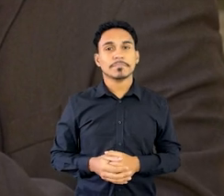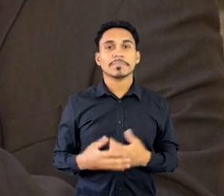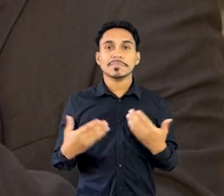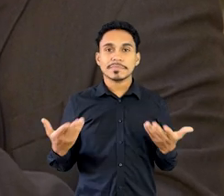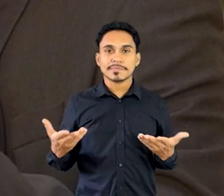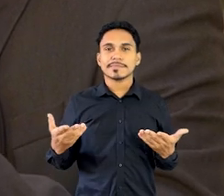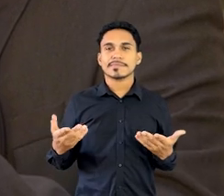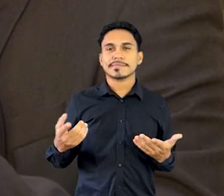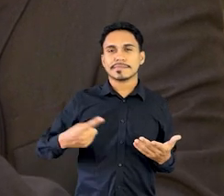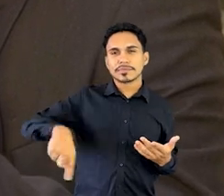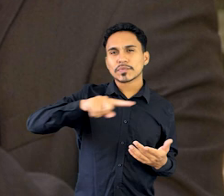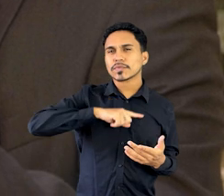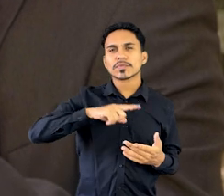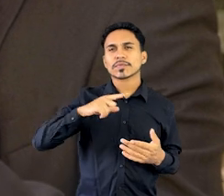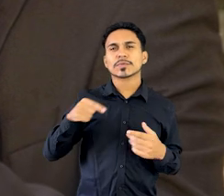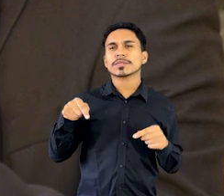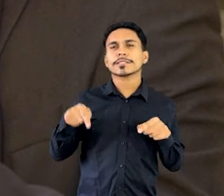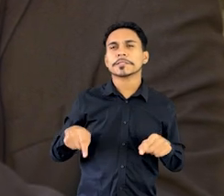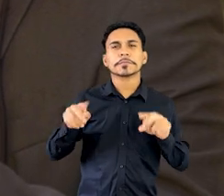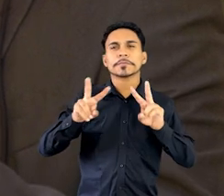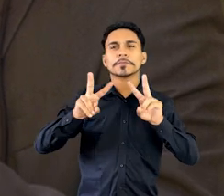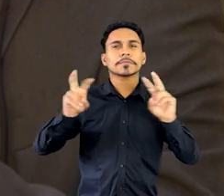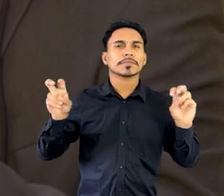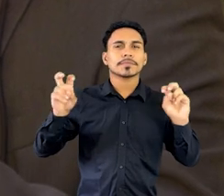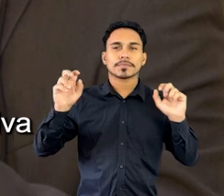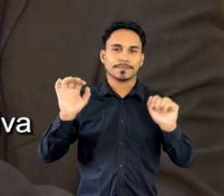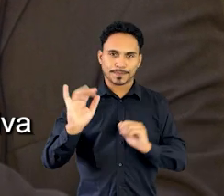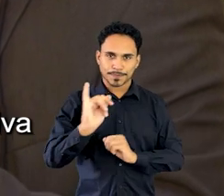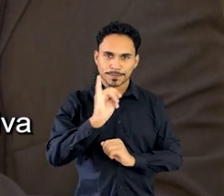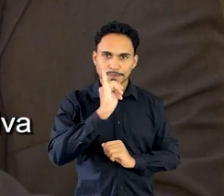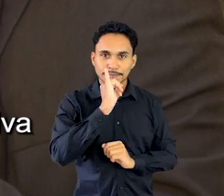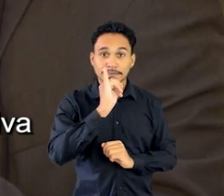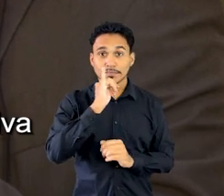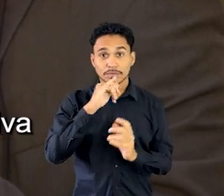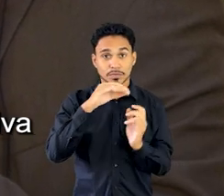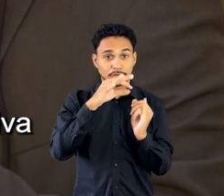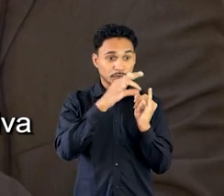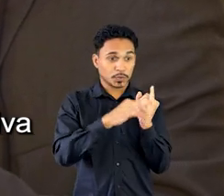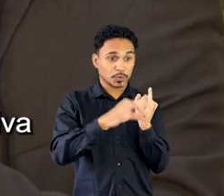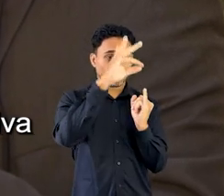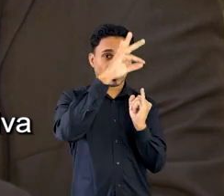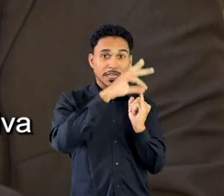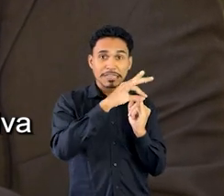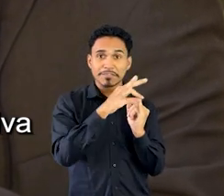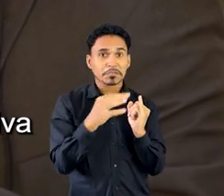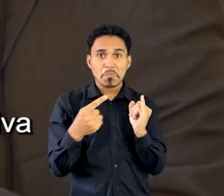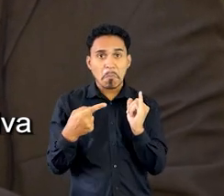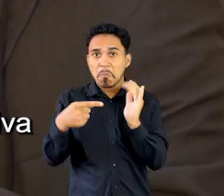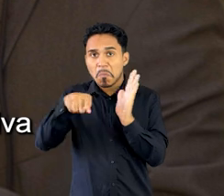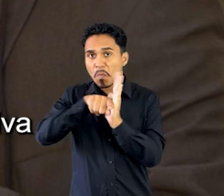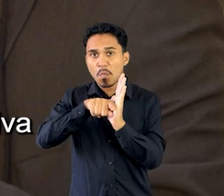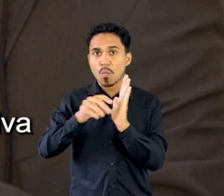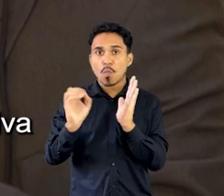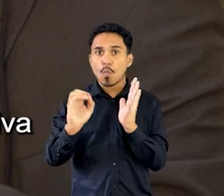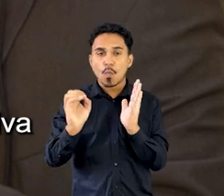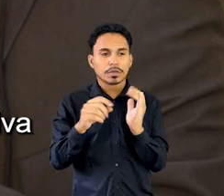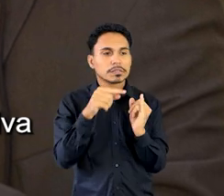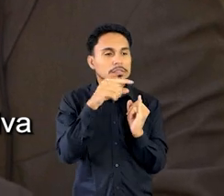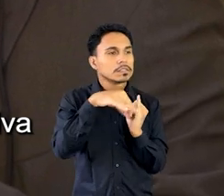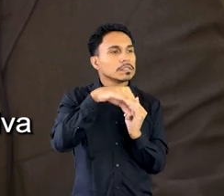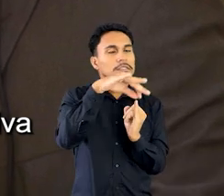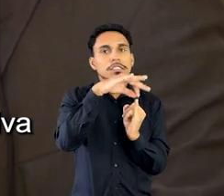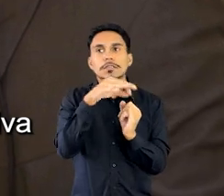ator e capacidade de incidência que é um ifs um if sozinho é um